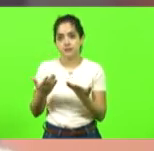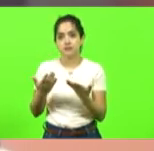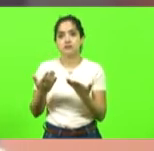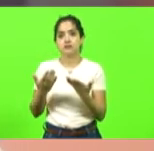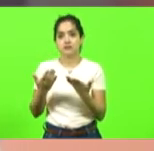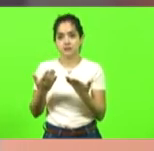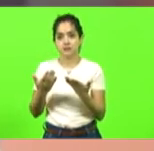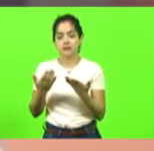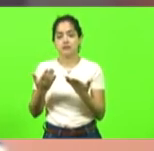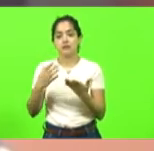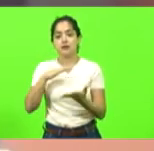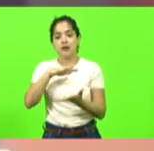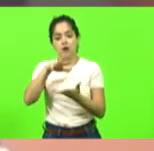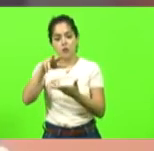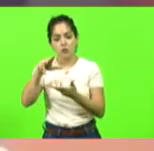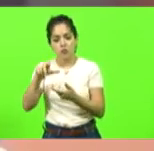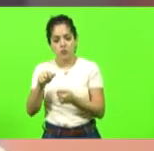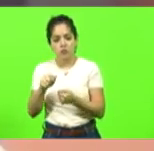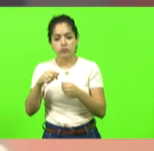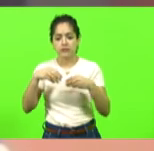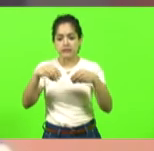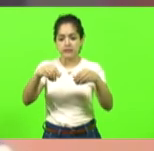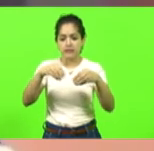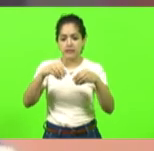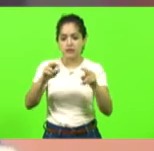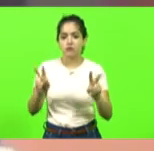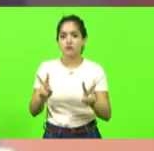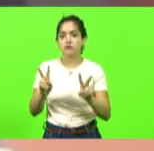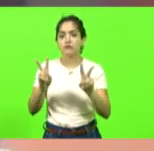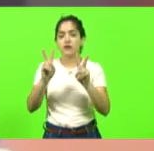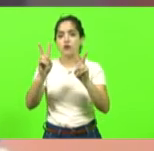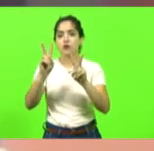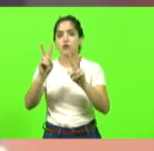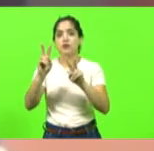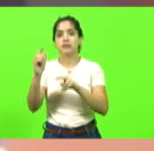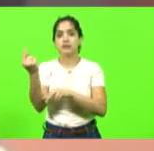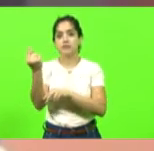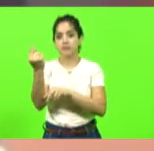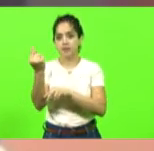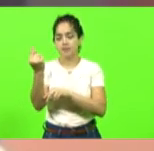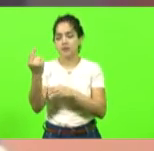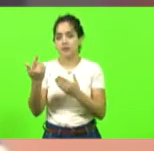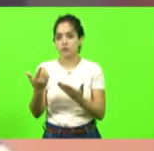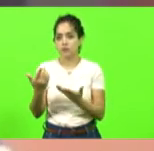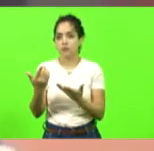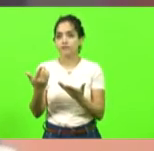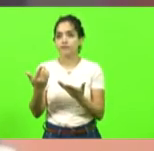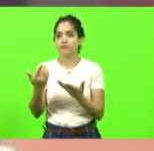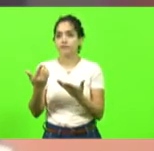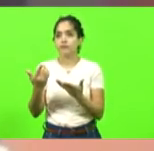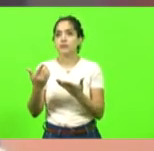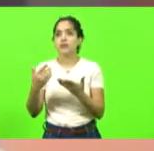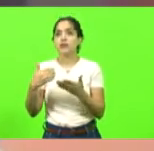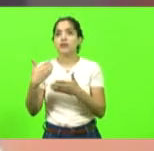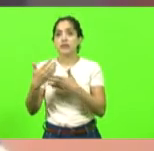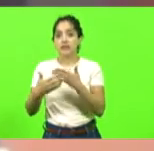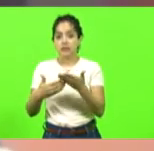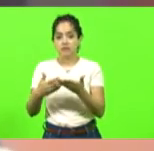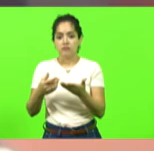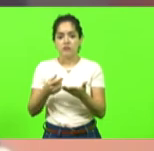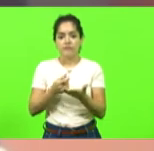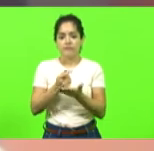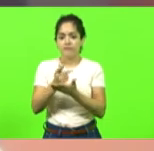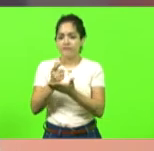mãe terra, os nossos valores humanos em primeiro lugar, e que mercantilizam